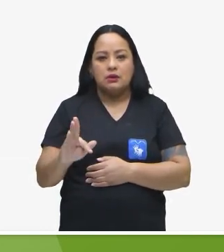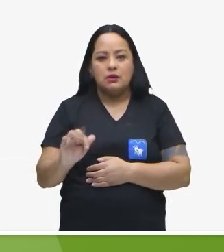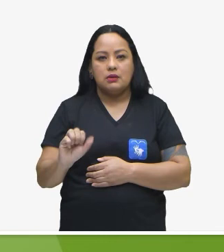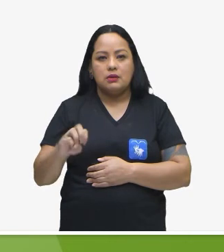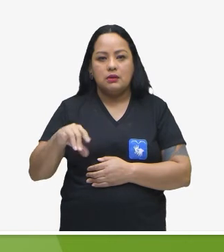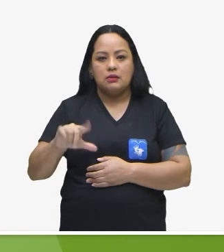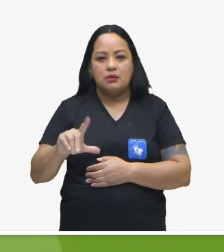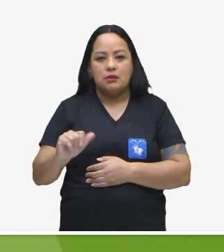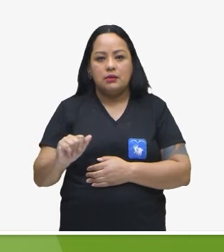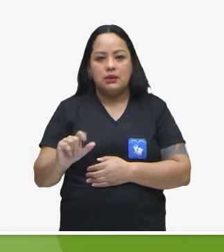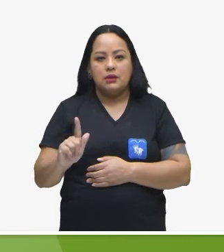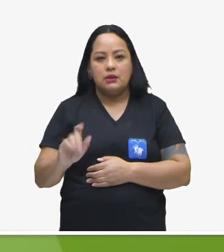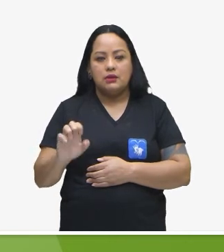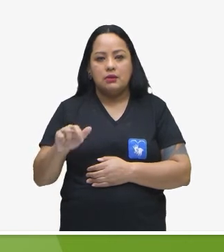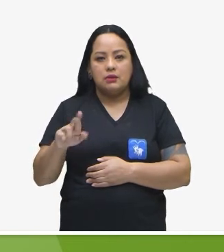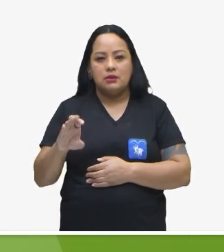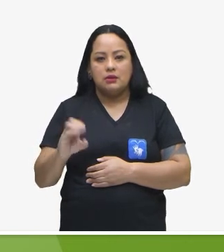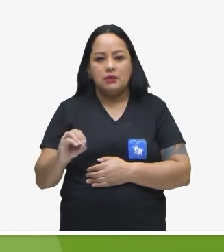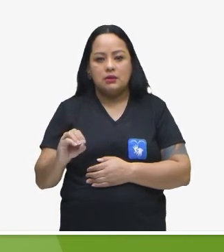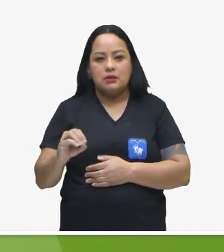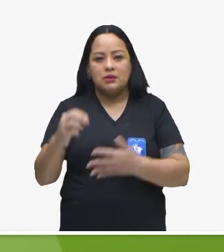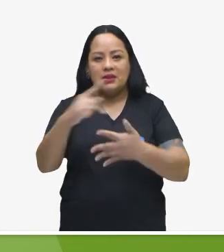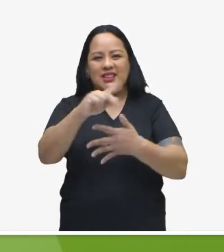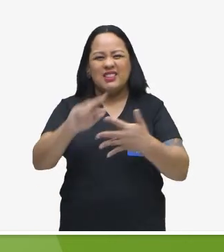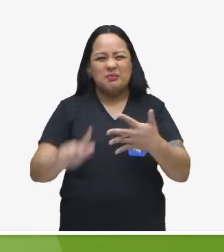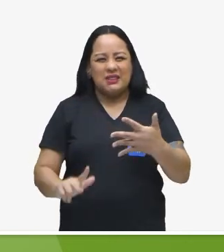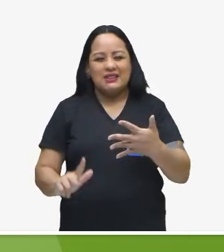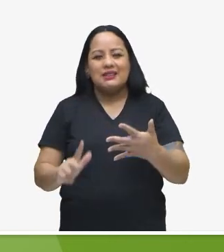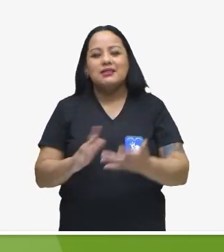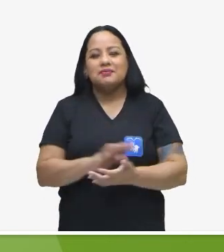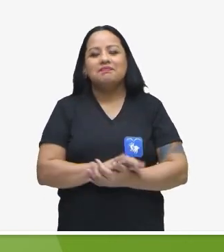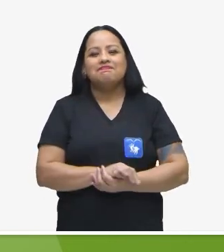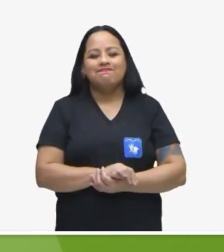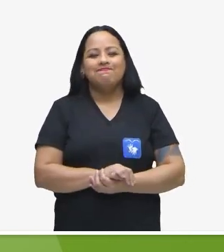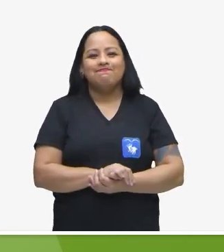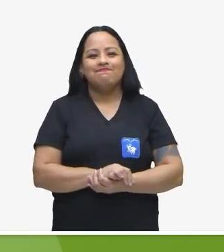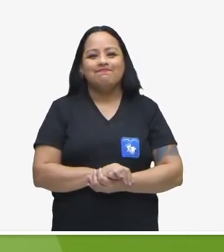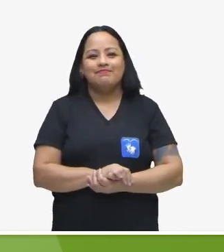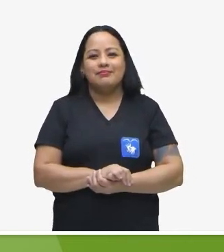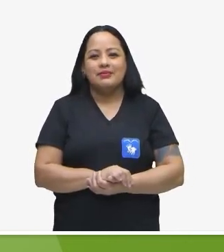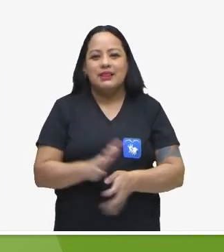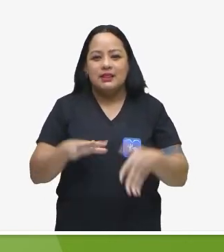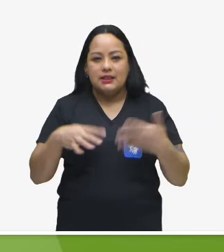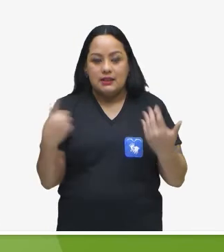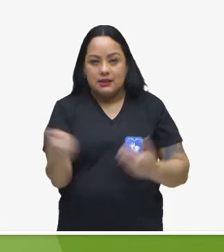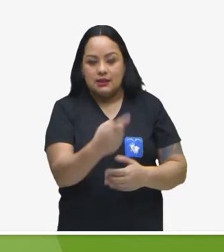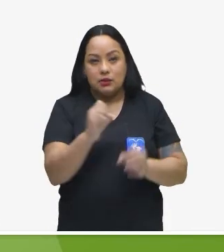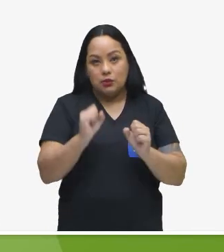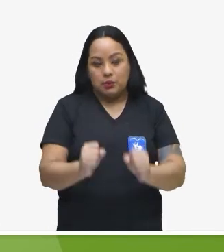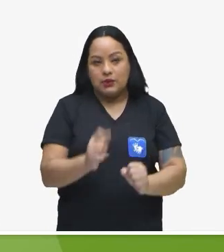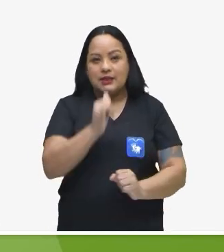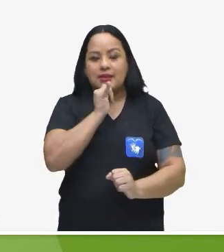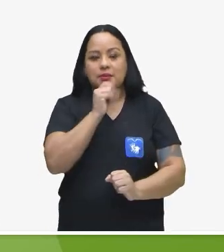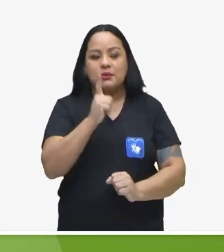o gênero e a espécie, ok? Então, A gente pode ter como